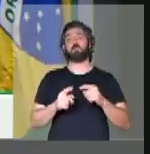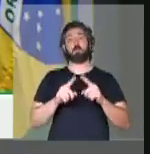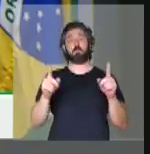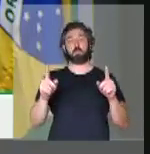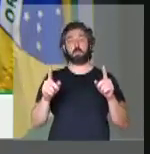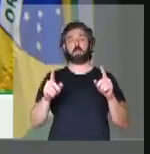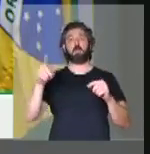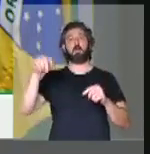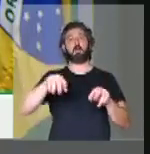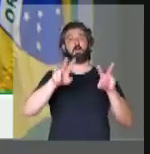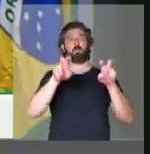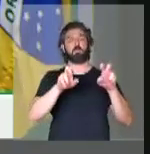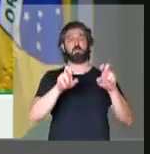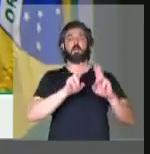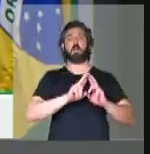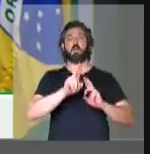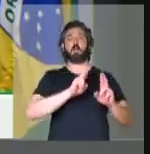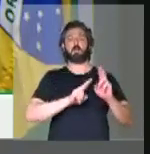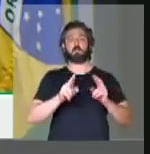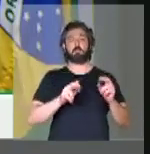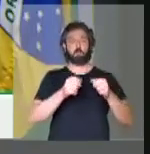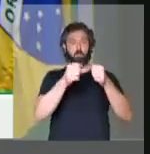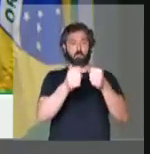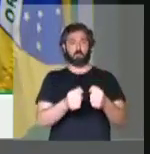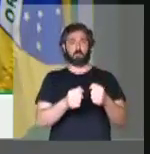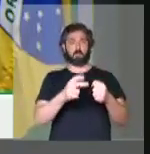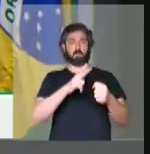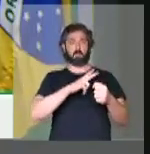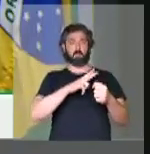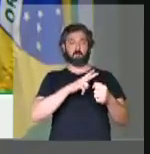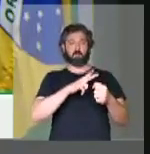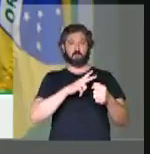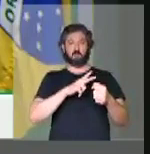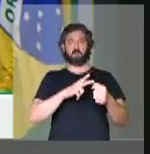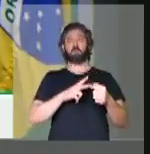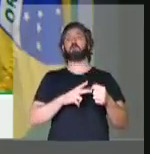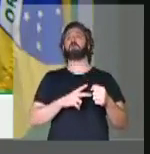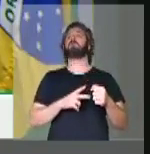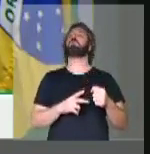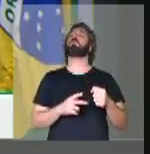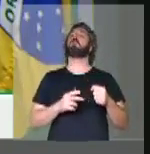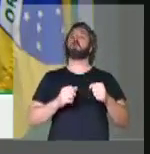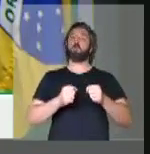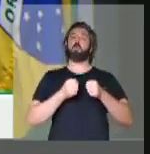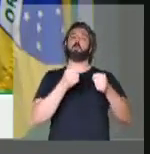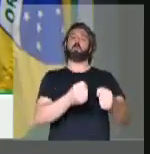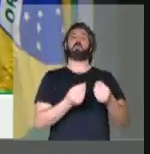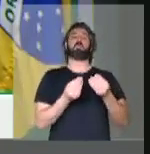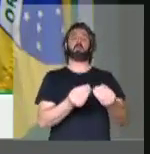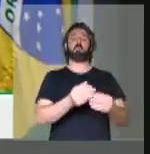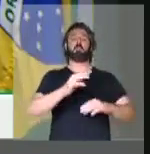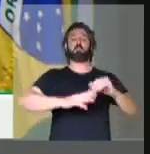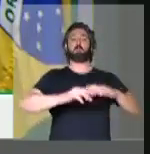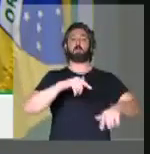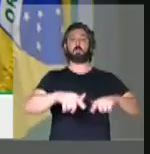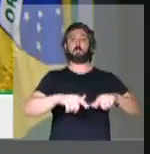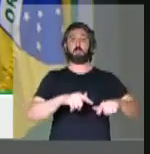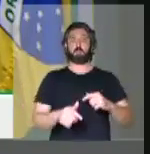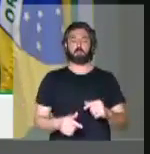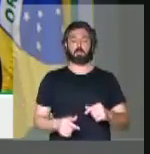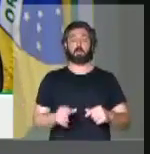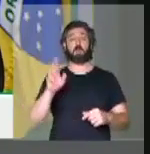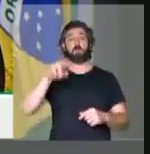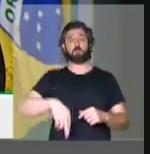baseado na redução do poder do capital privado e no empoderamento dos trabalhadores. O resultado seria um